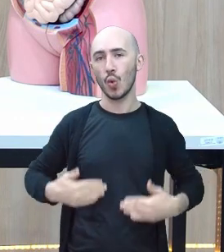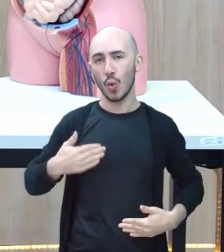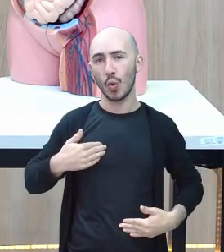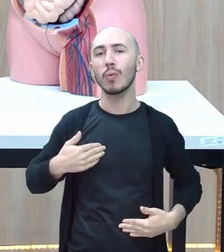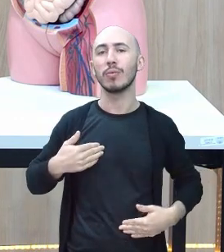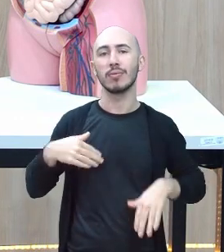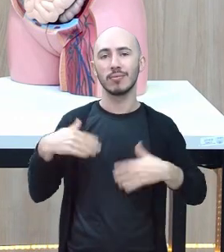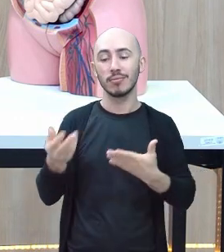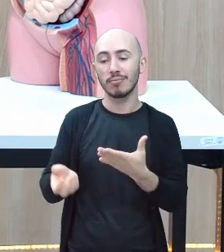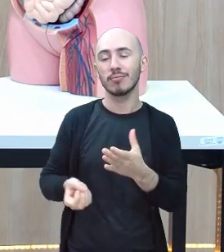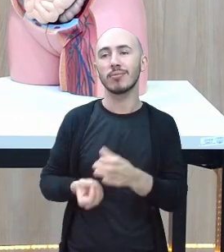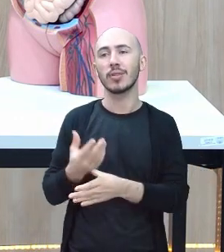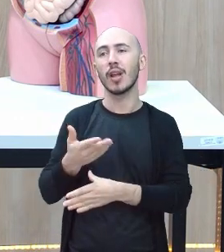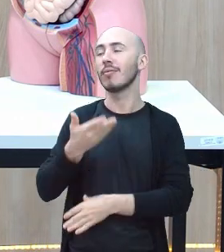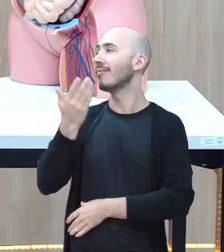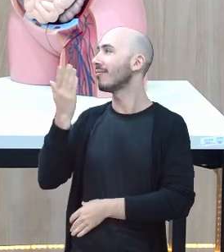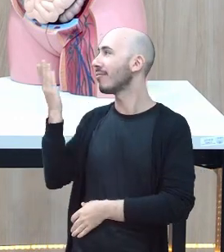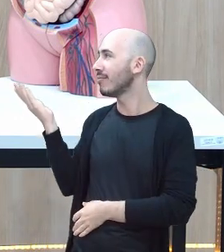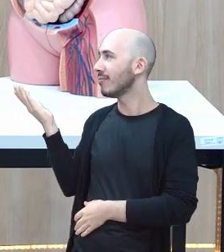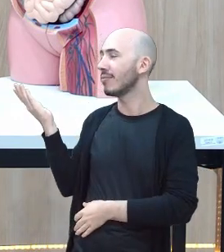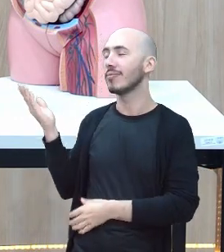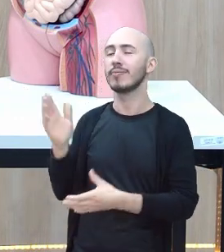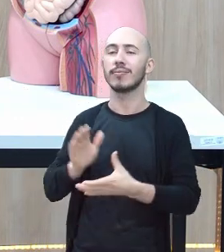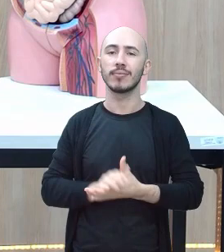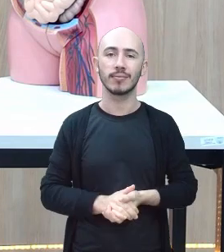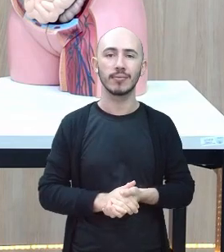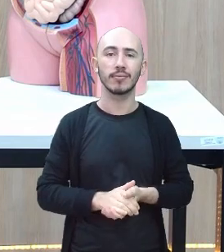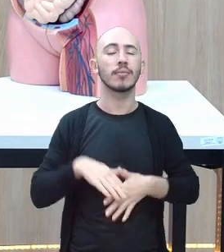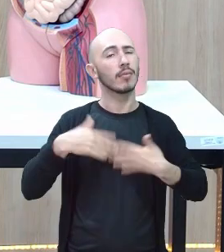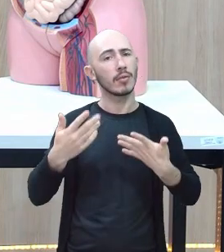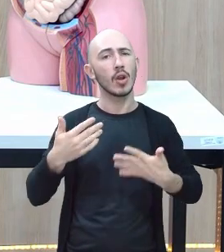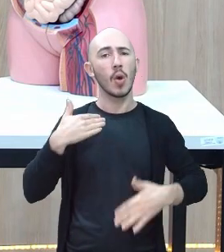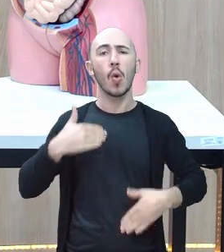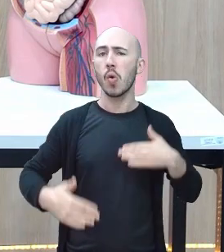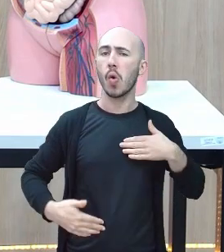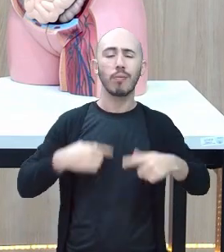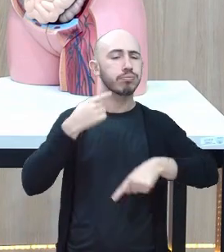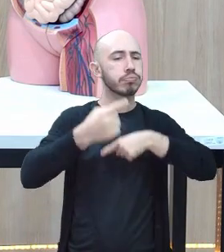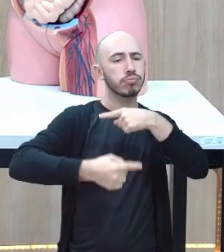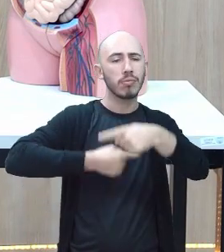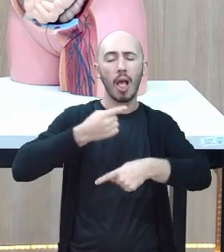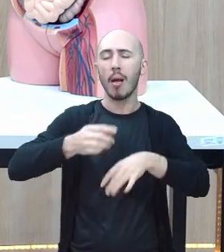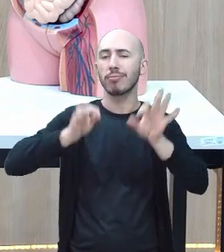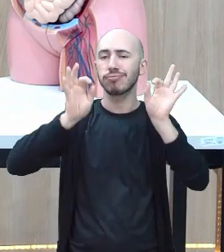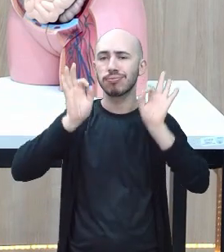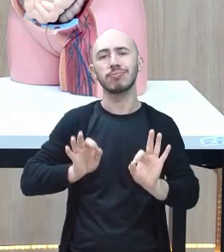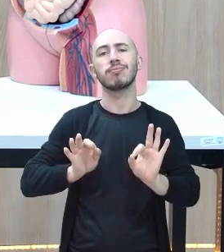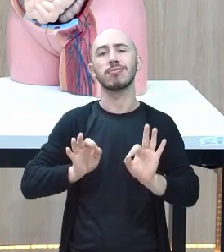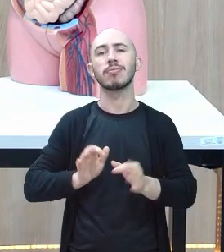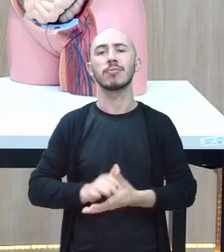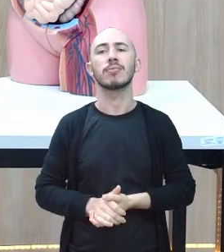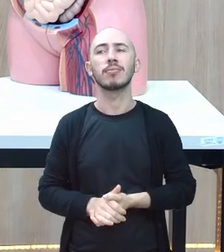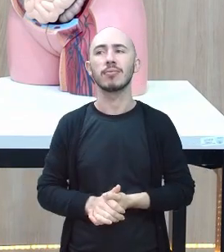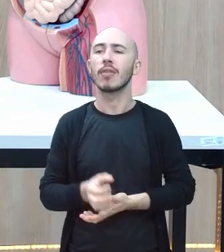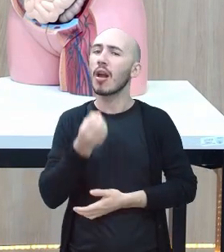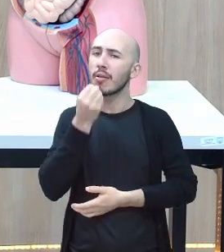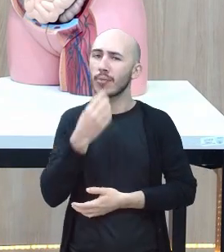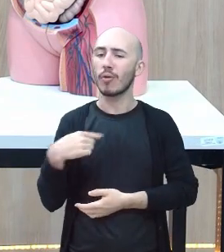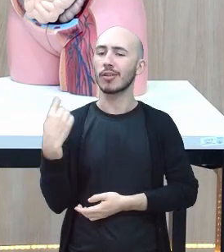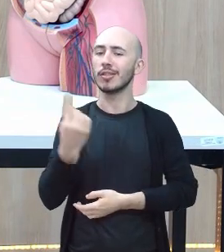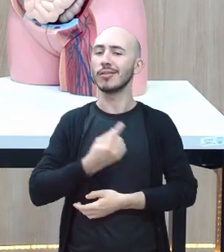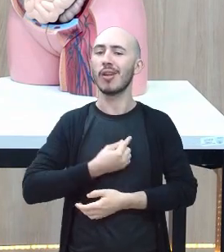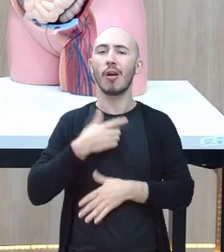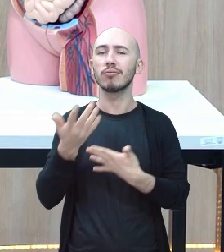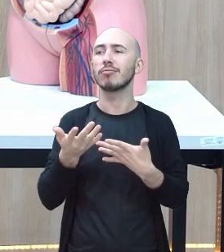surja o nosso organismo e que funcione em perfeito estado, né? Funcione bem para que a gente